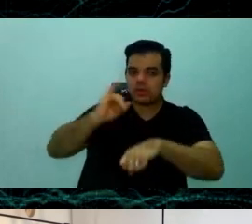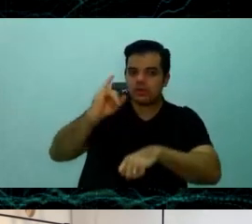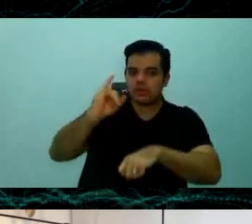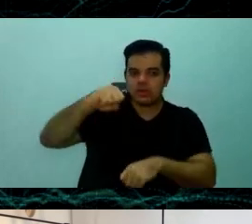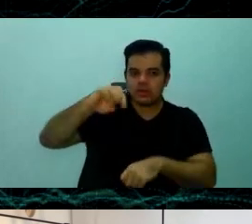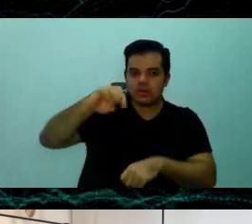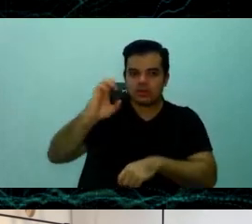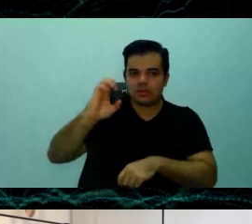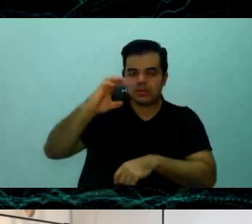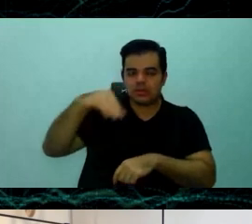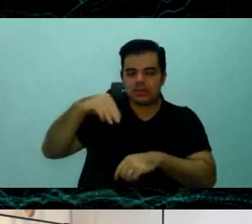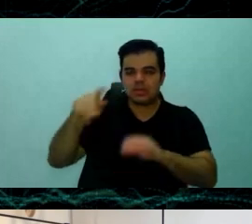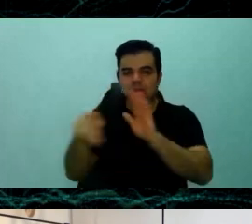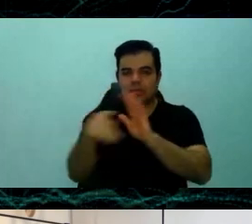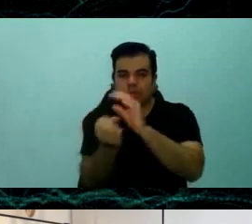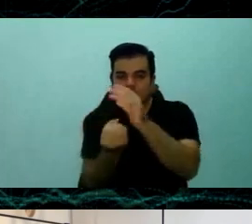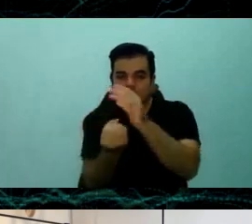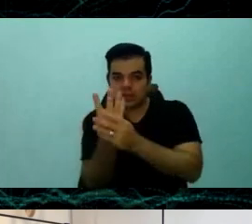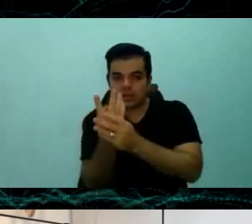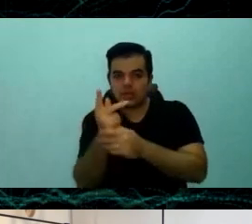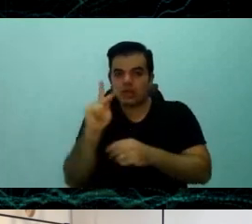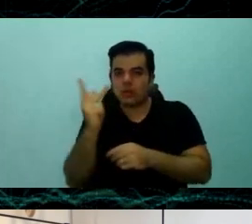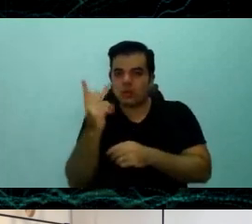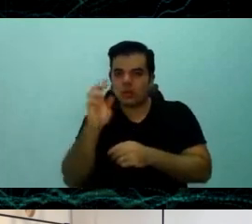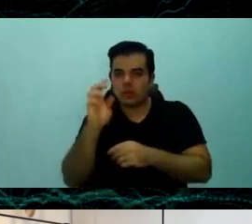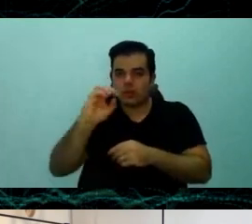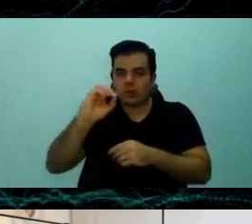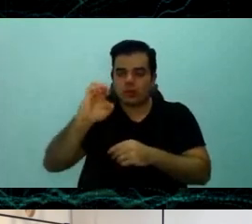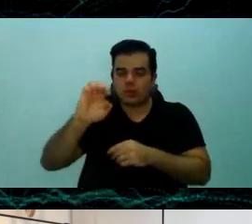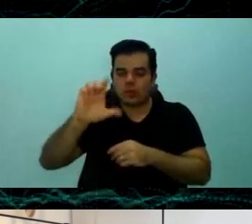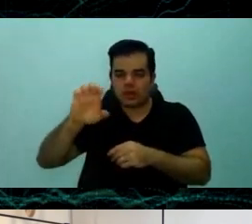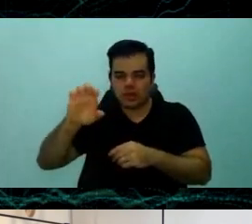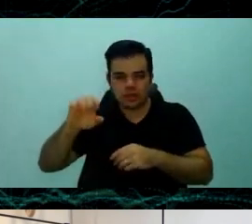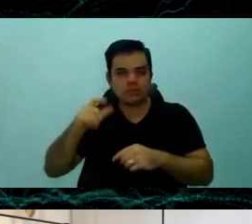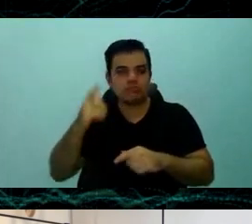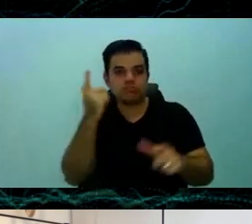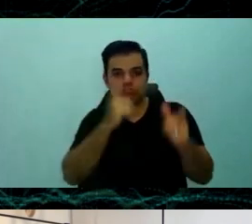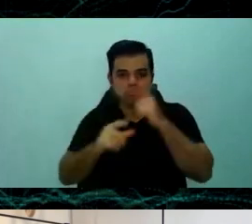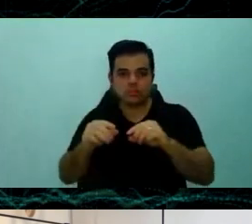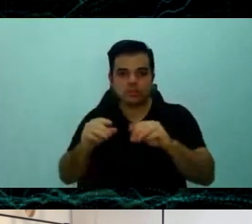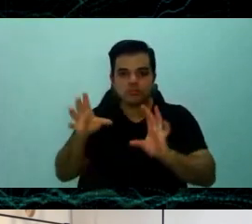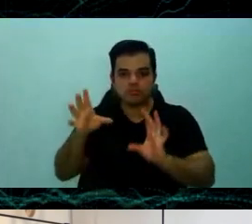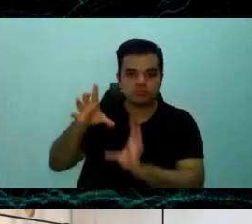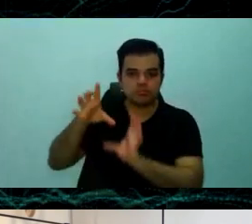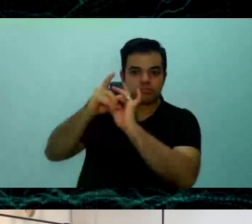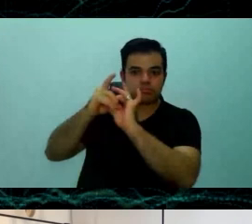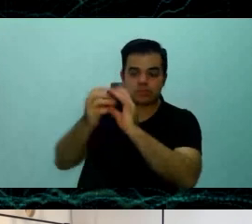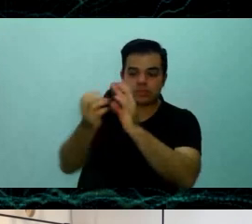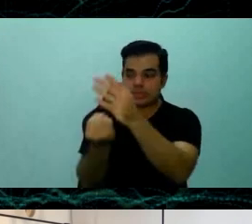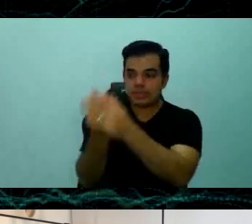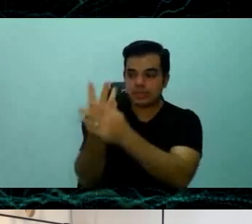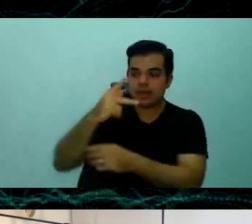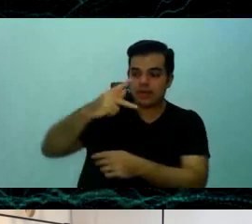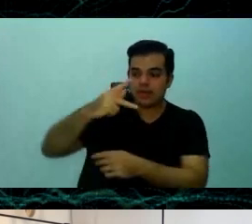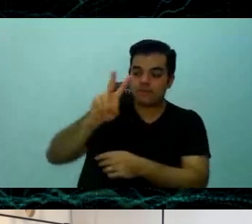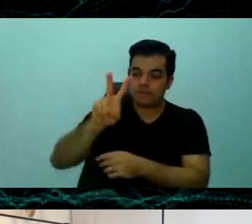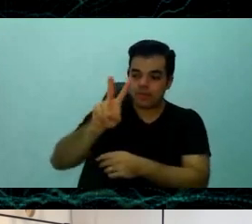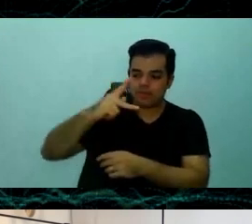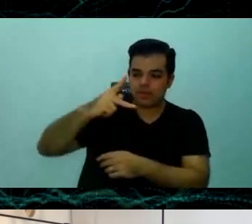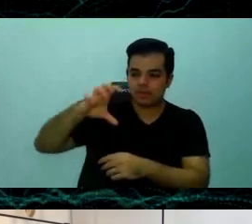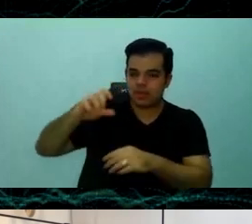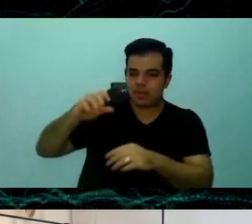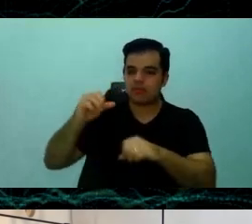role para ela, deve fazer, atachar essa role na instância e faz uma VPC onde essa instância vai rodar. Tá